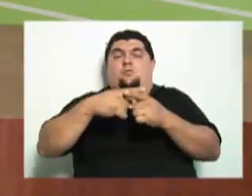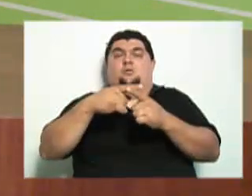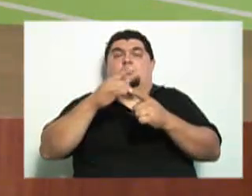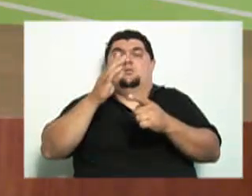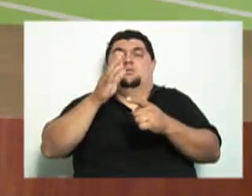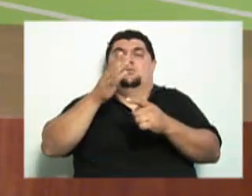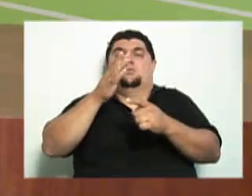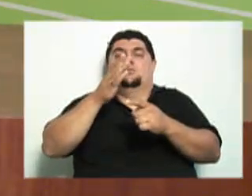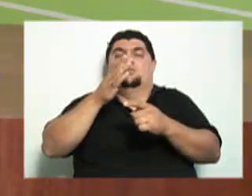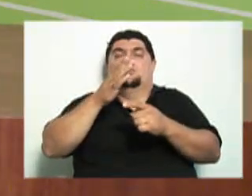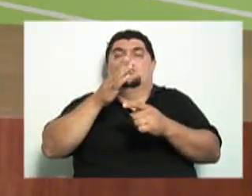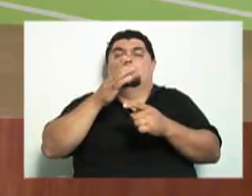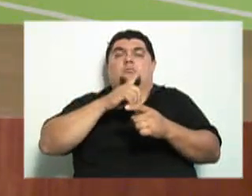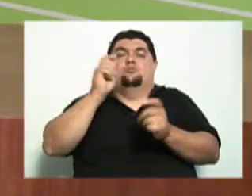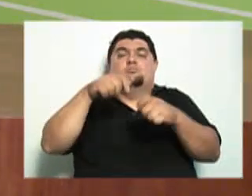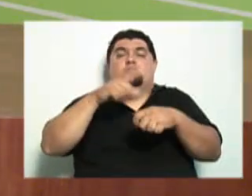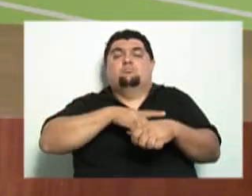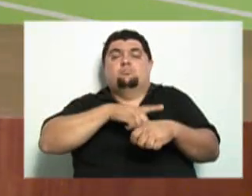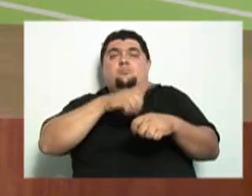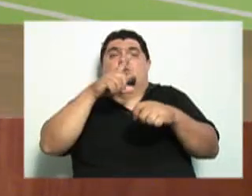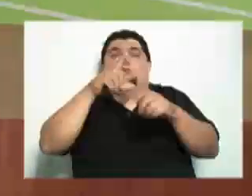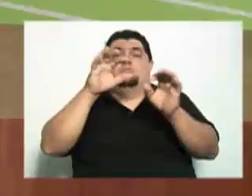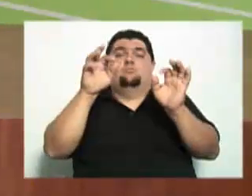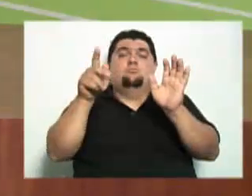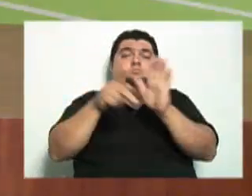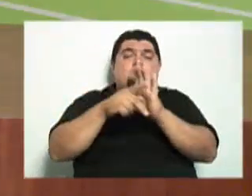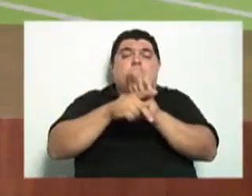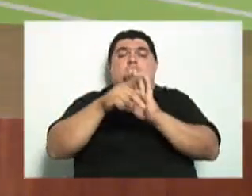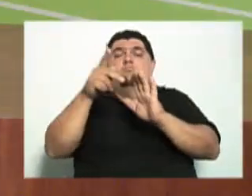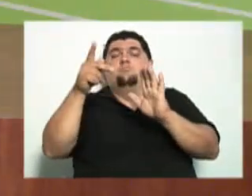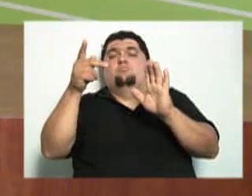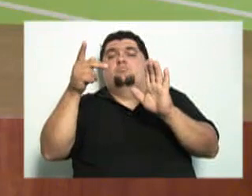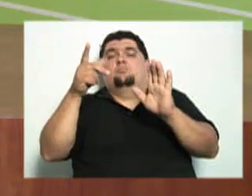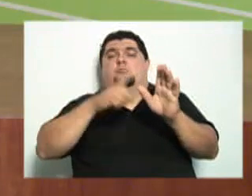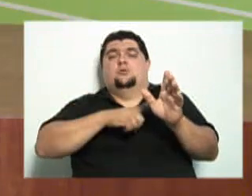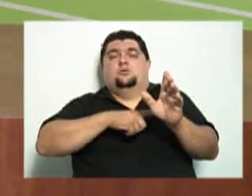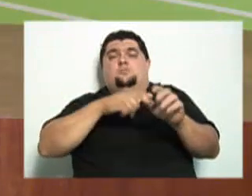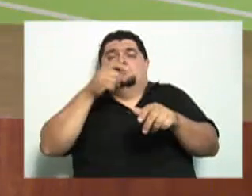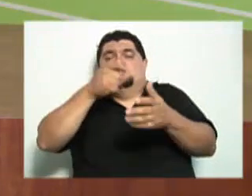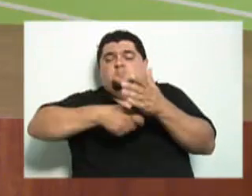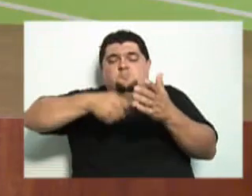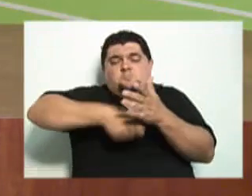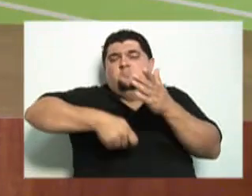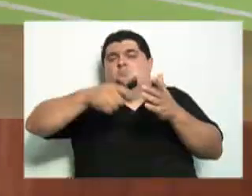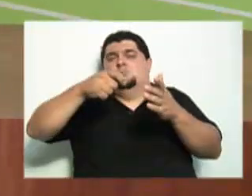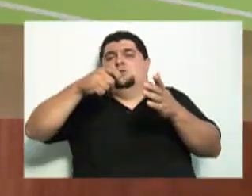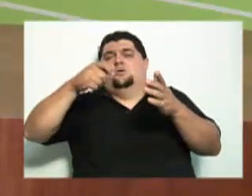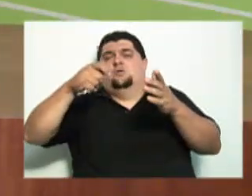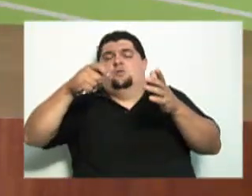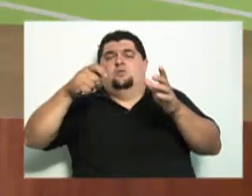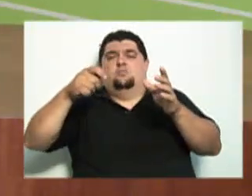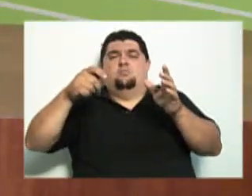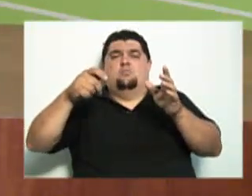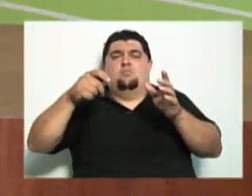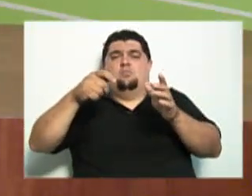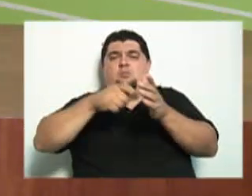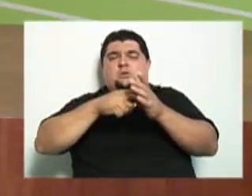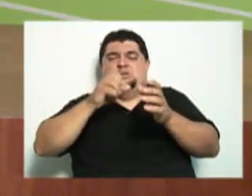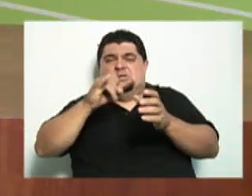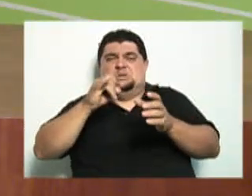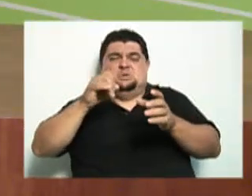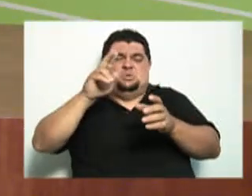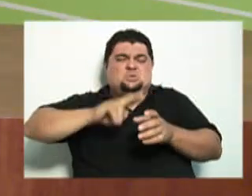isso. Esses recursos naturais são limitados. E se nós explorarmos esses recursos naturais de forma ilimitada, de forma